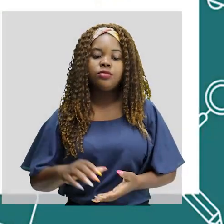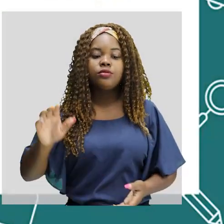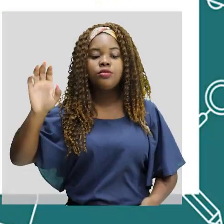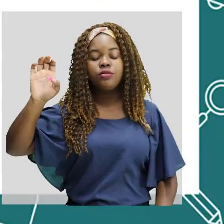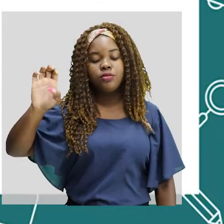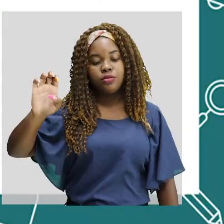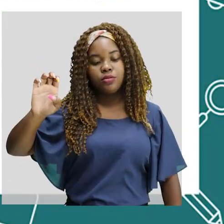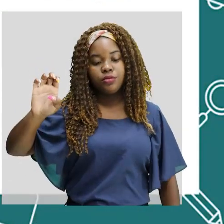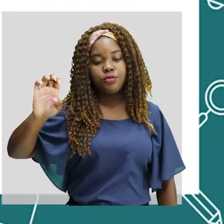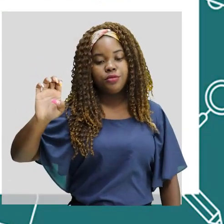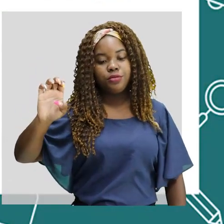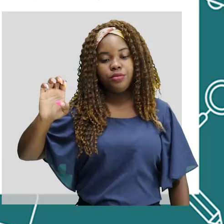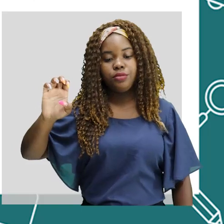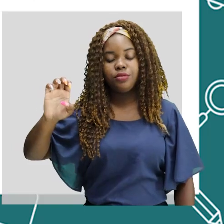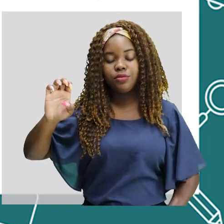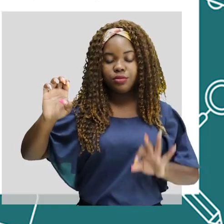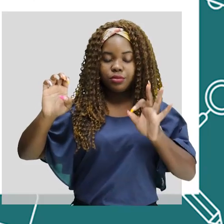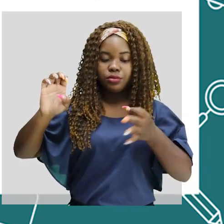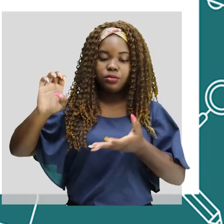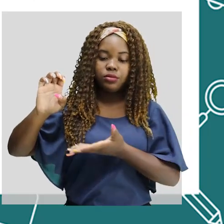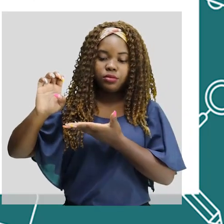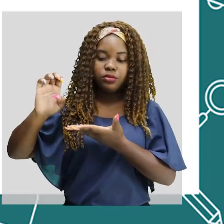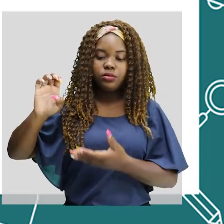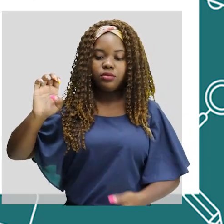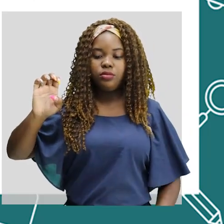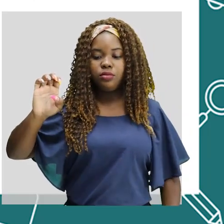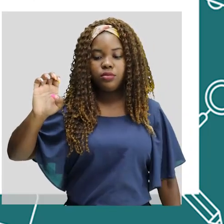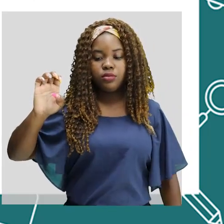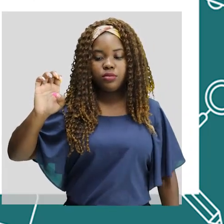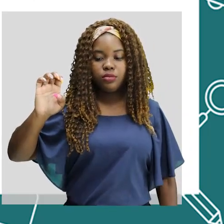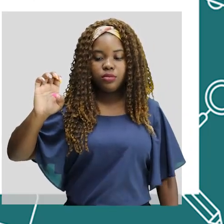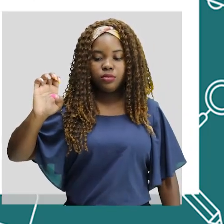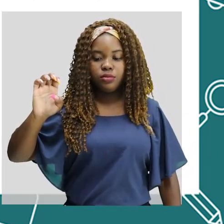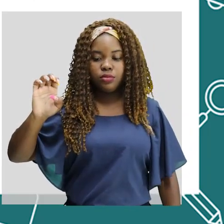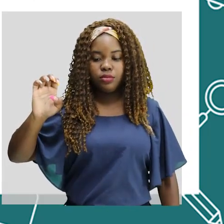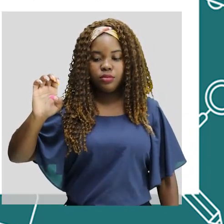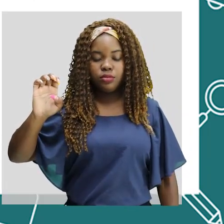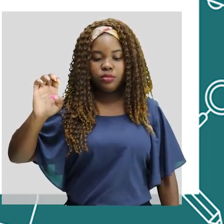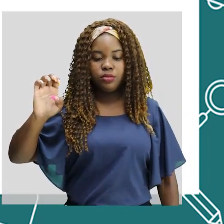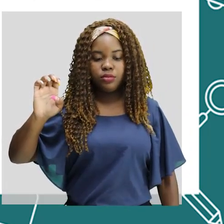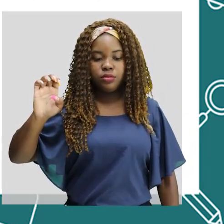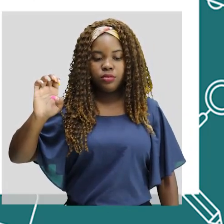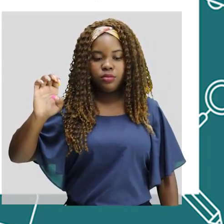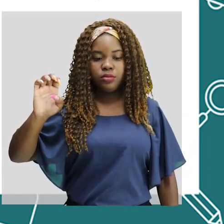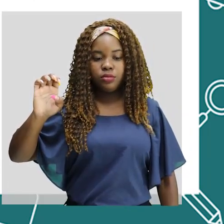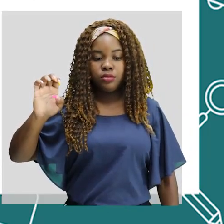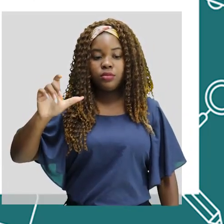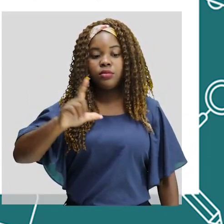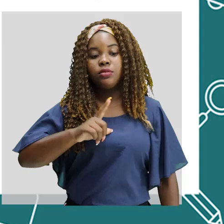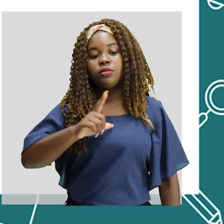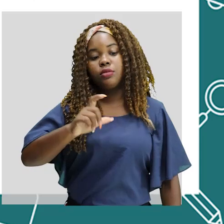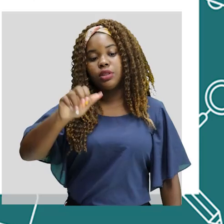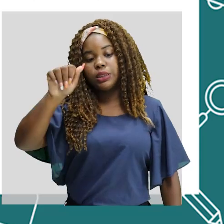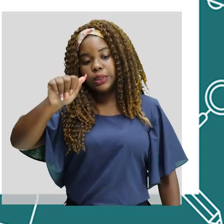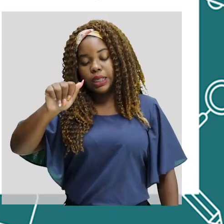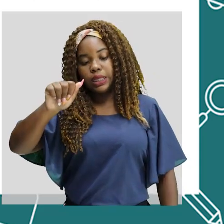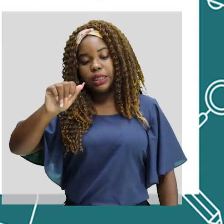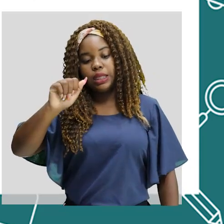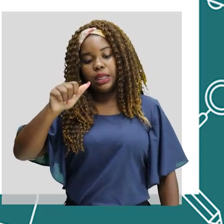Então, aqui. A alternativa correta, a alternativa é, vamos completar. Hay